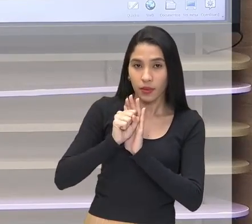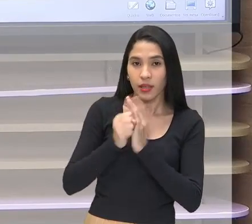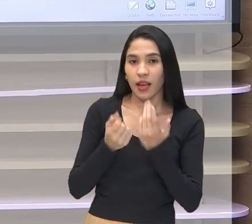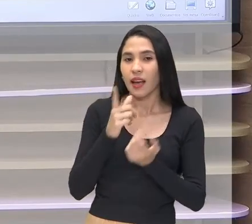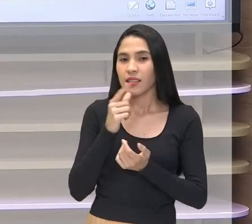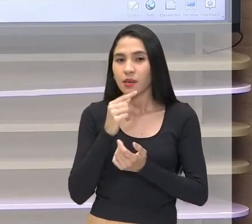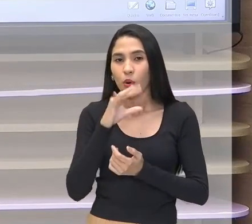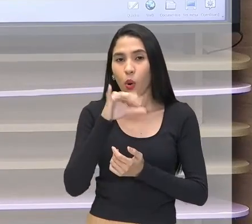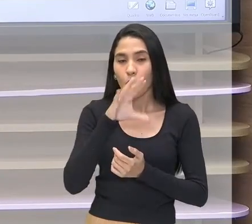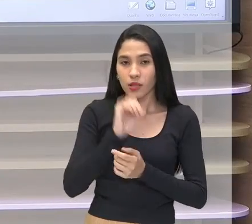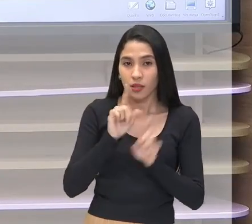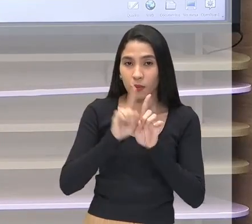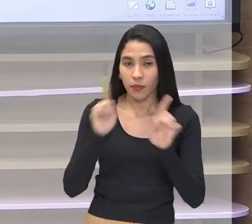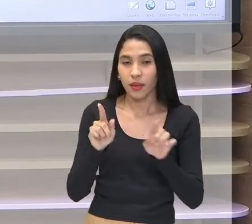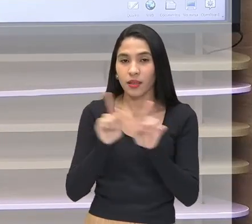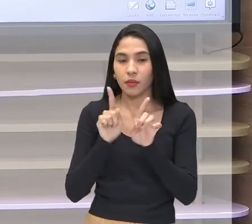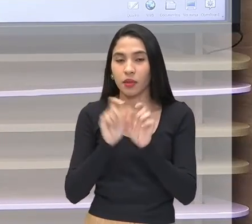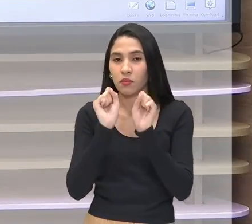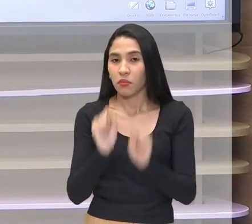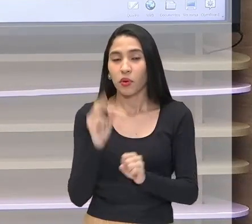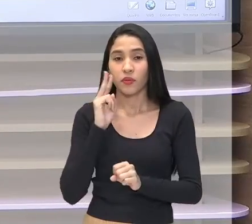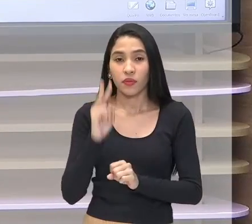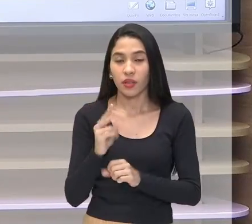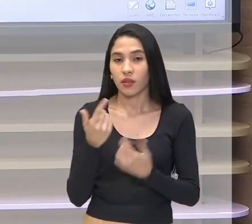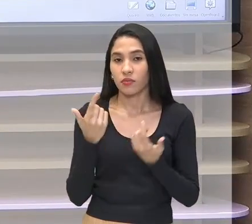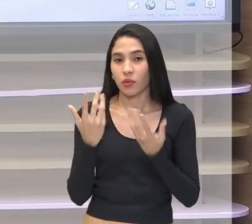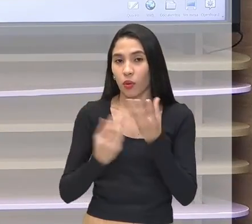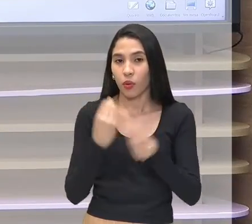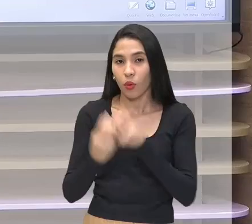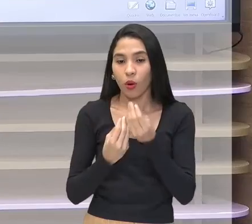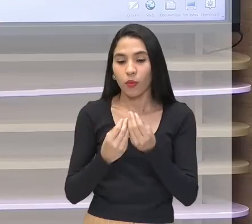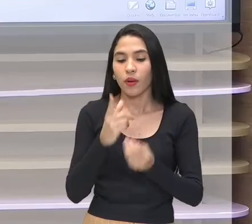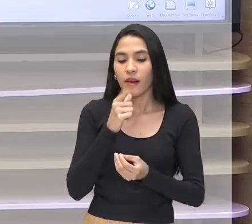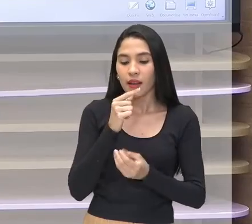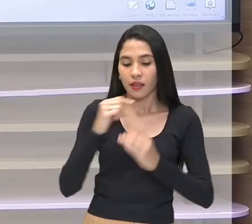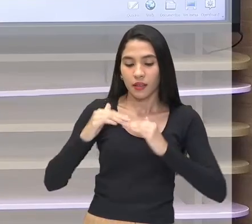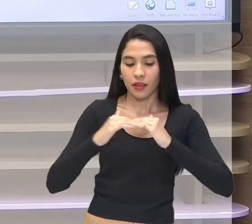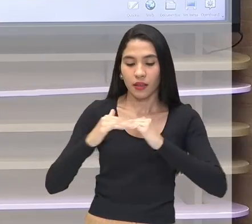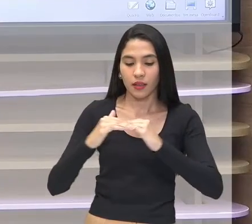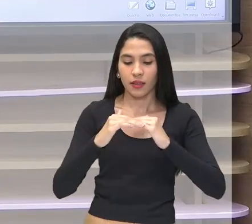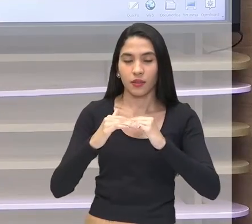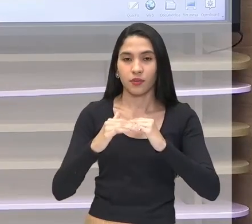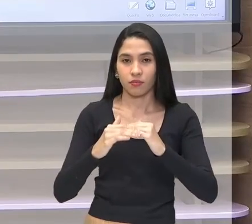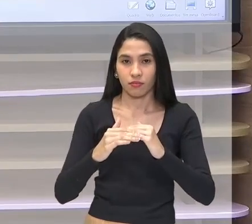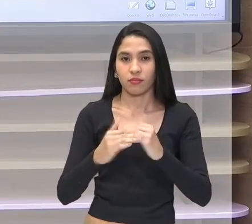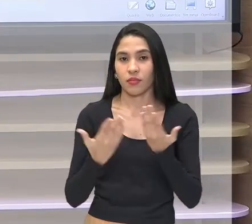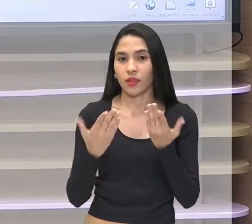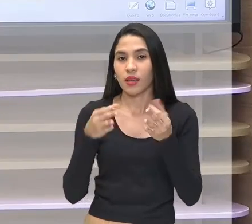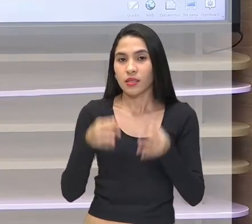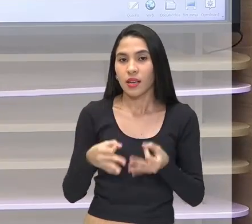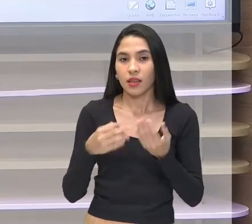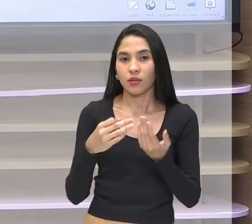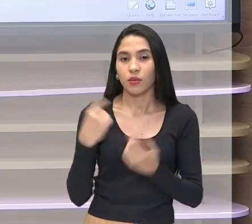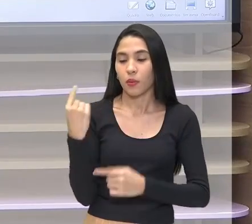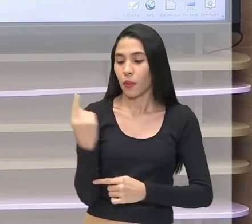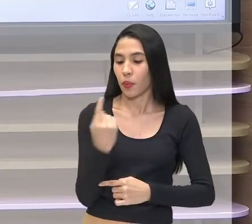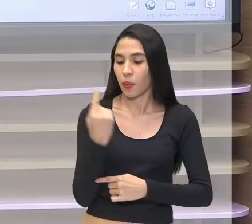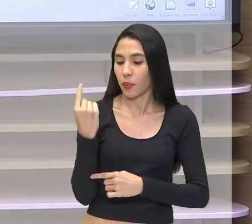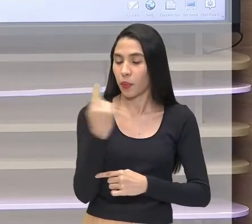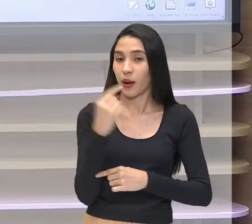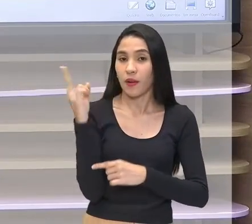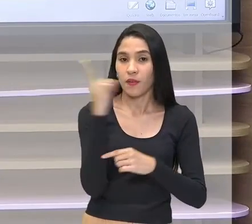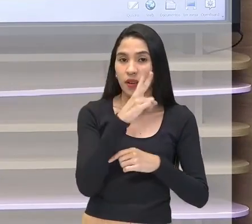oceanos, mas também pode ser observada em rios e lagos, certo? Então, a tromba d'água é esse vento